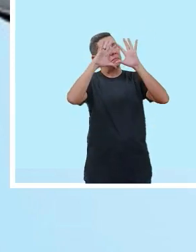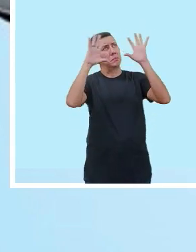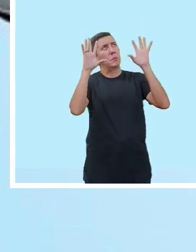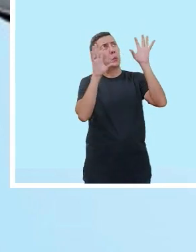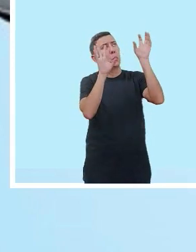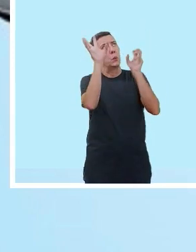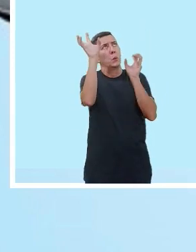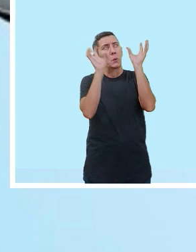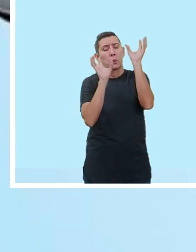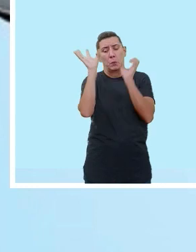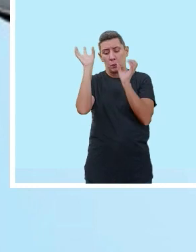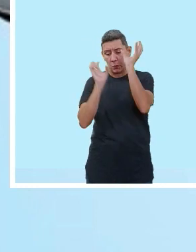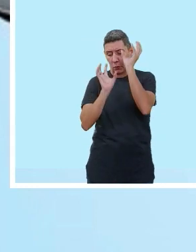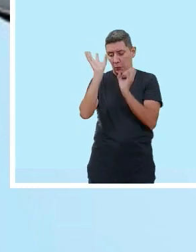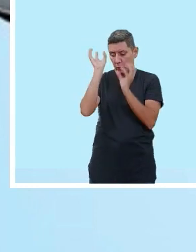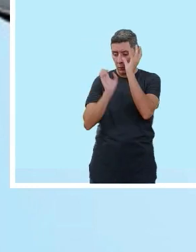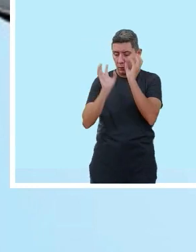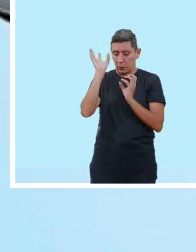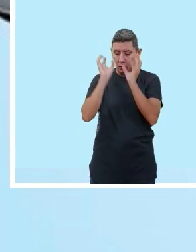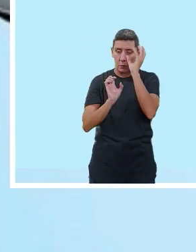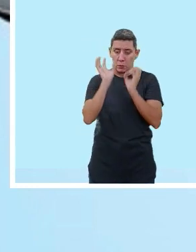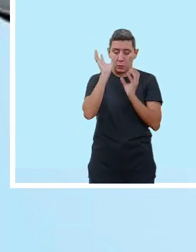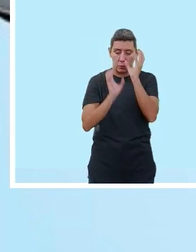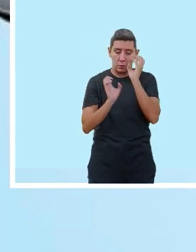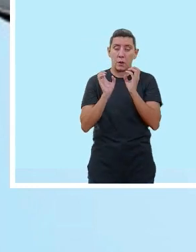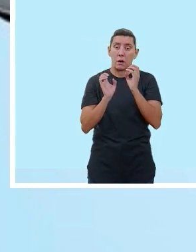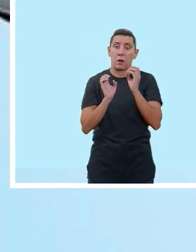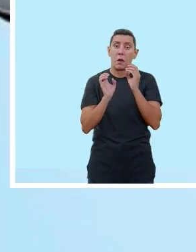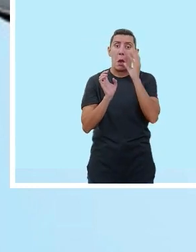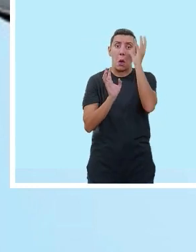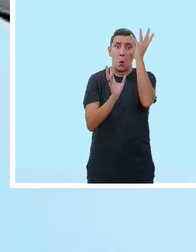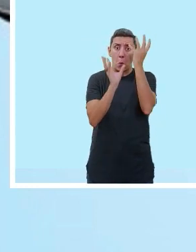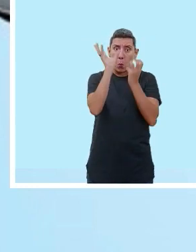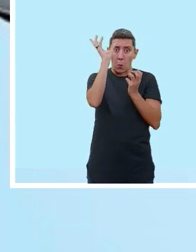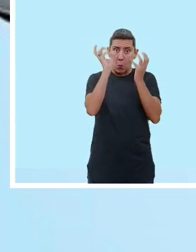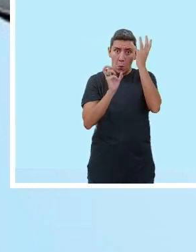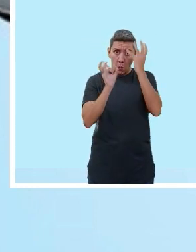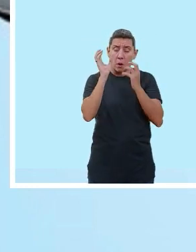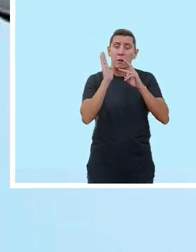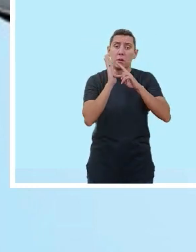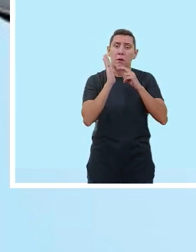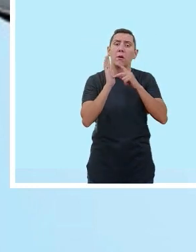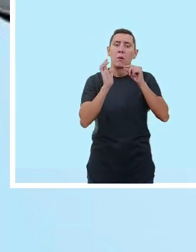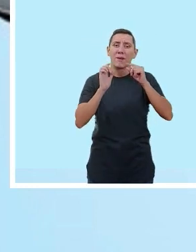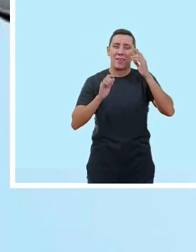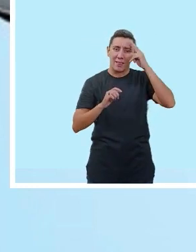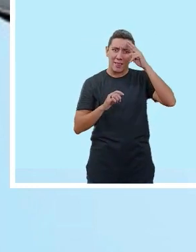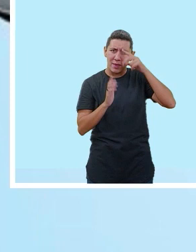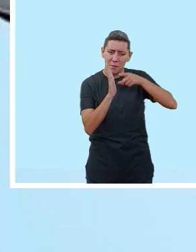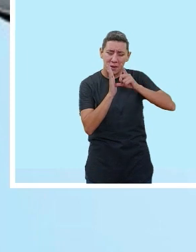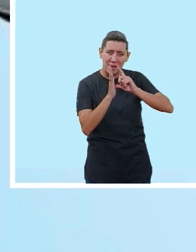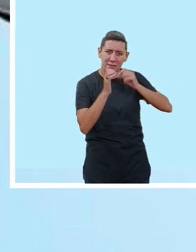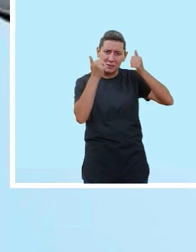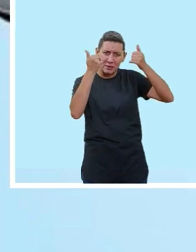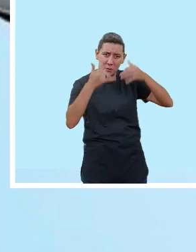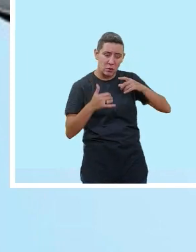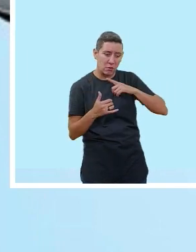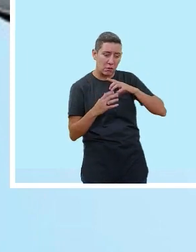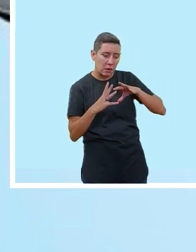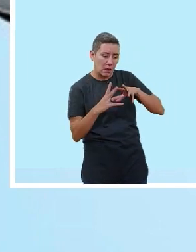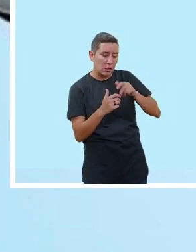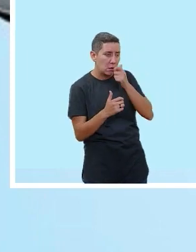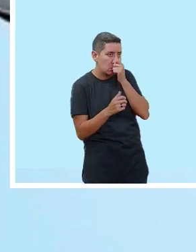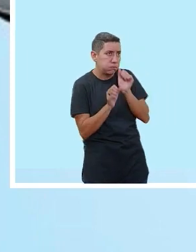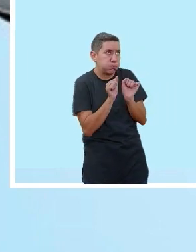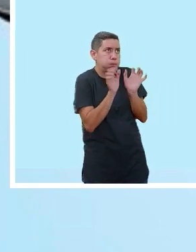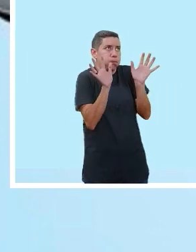geração totalmente limpa, né? O processo de eletrólise para geração de hidrogênio, eles estão intimamente ligados aí